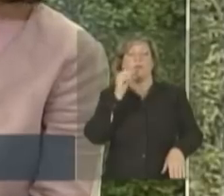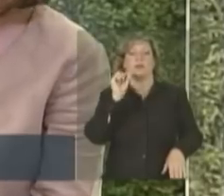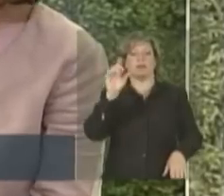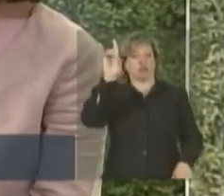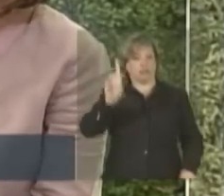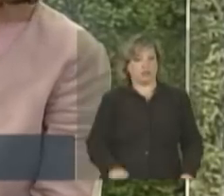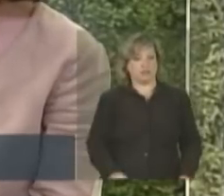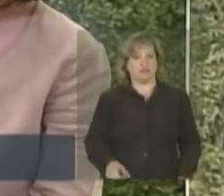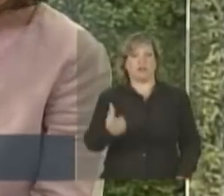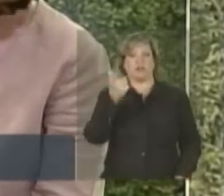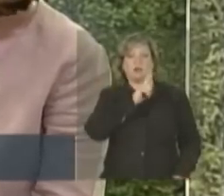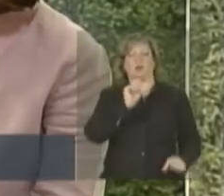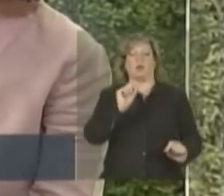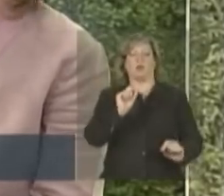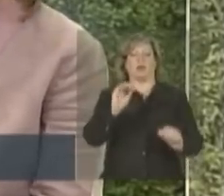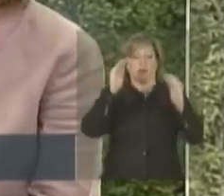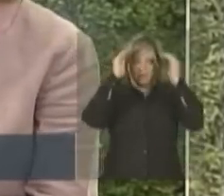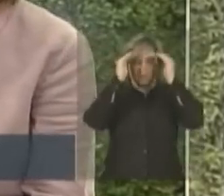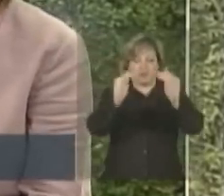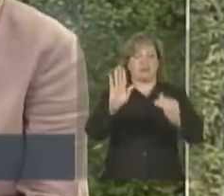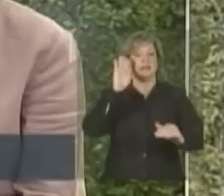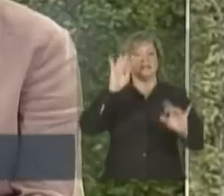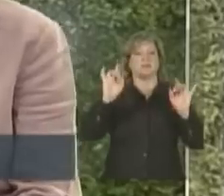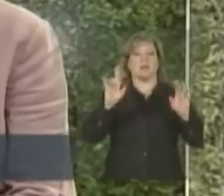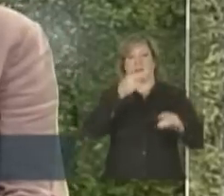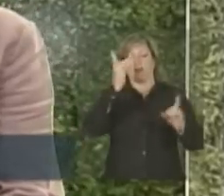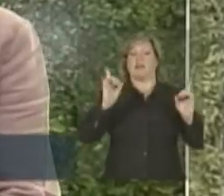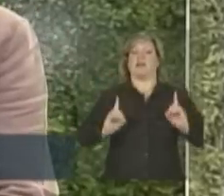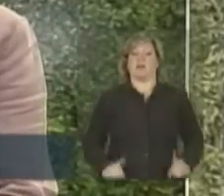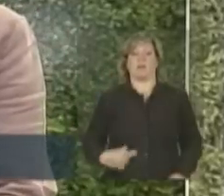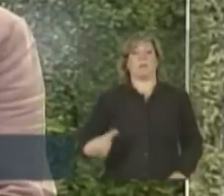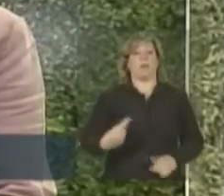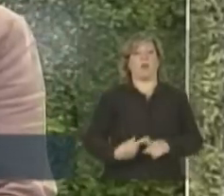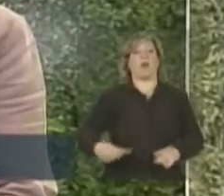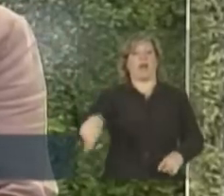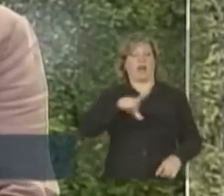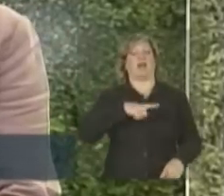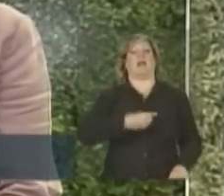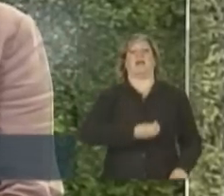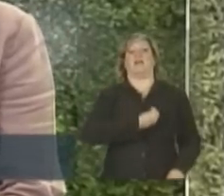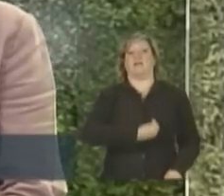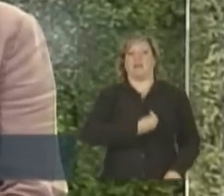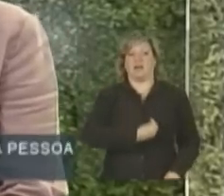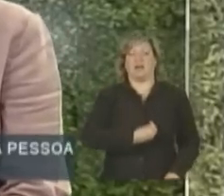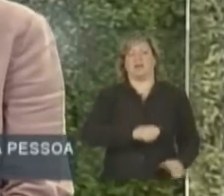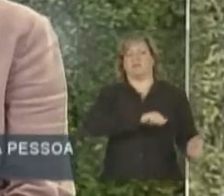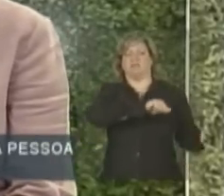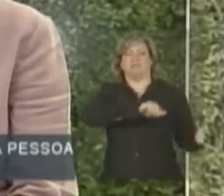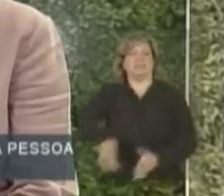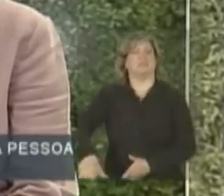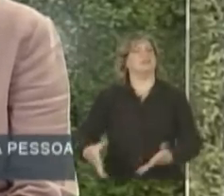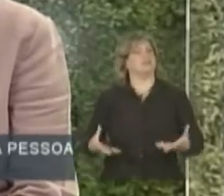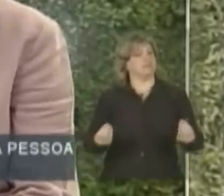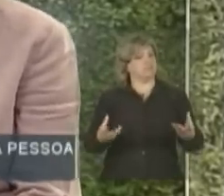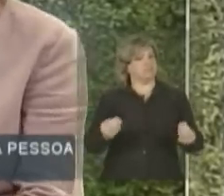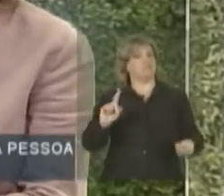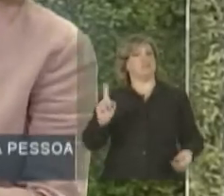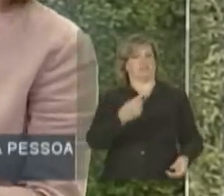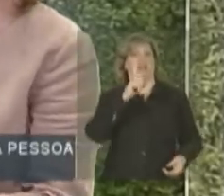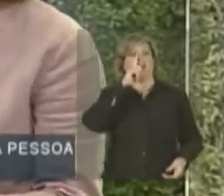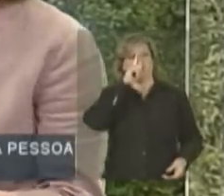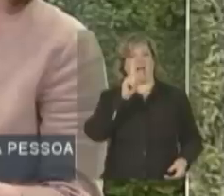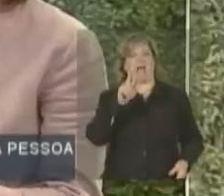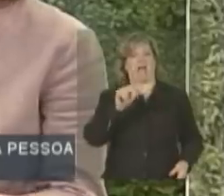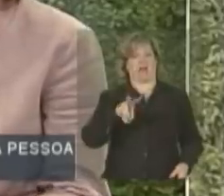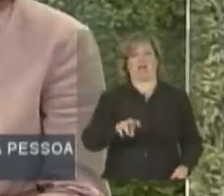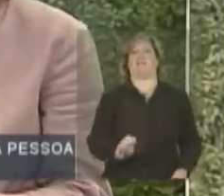nos voltando de modo especial às pessoas com deficiência que vivem a condição de abandono social mais grave, a